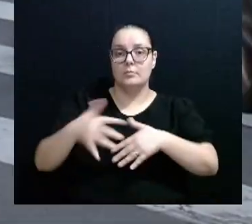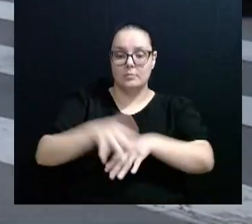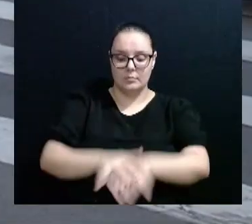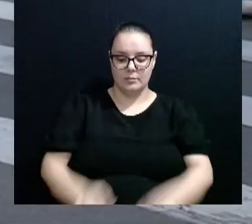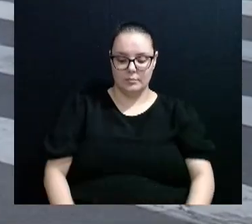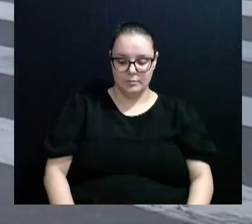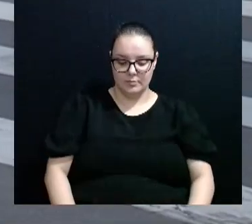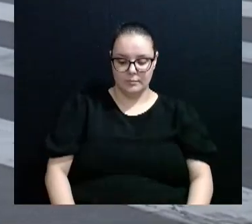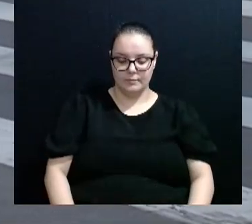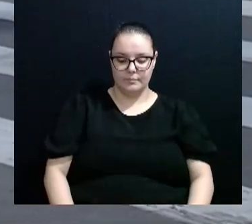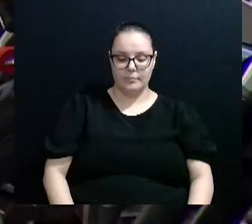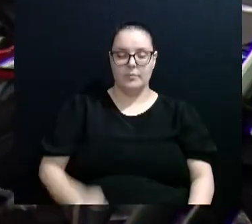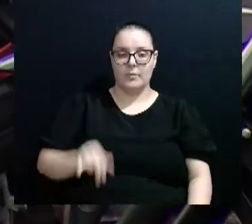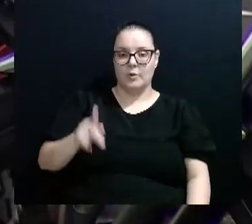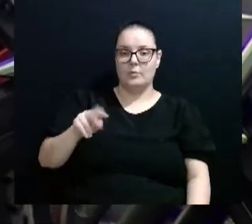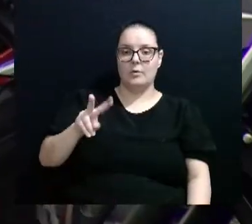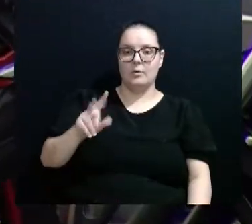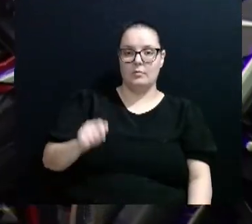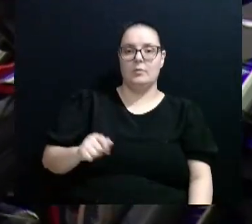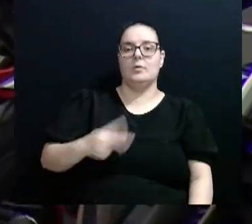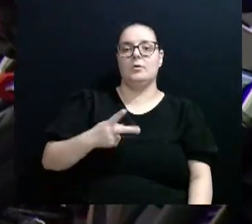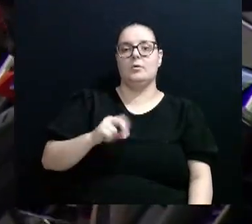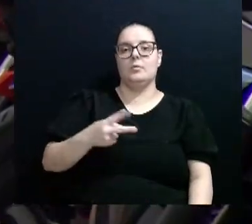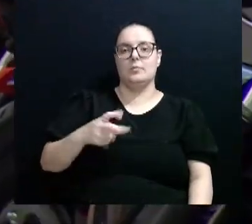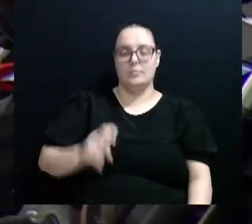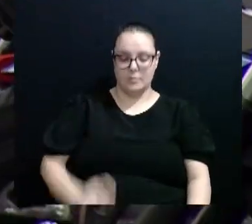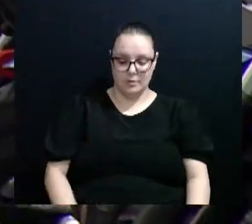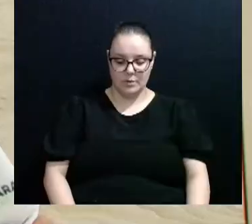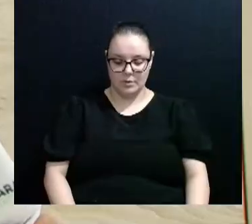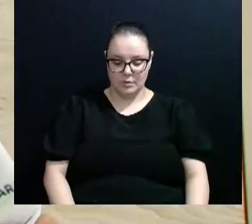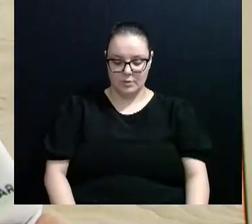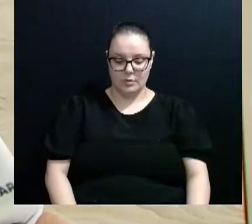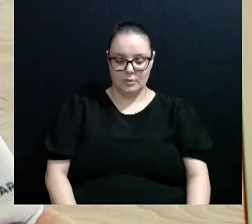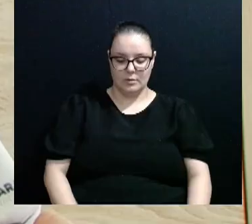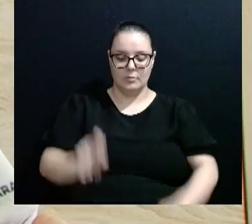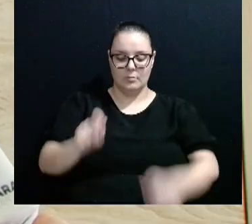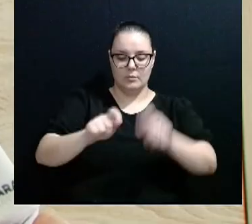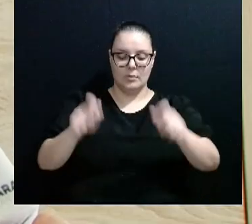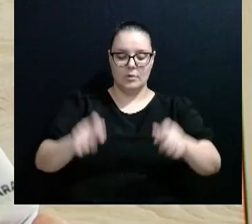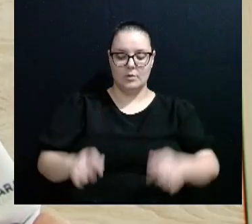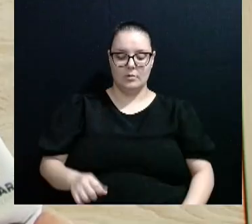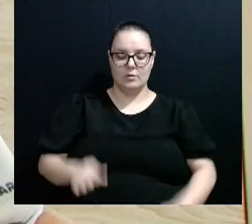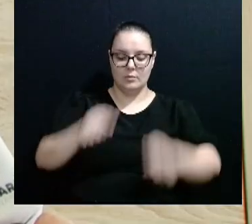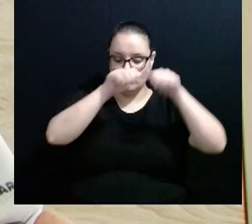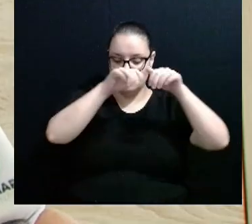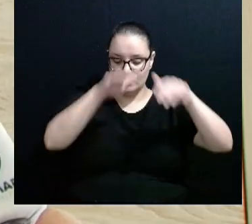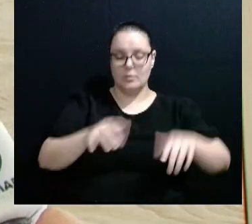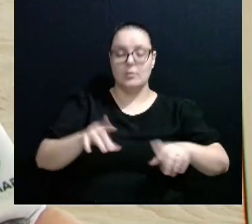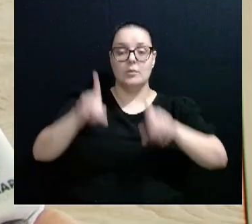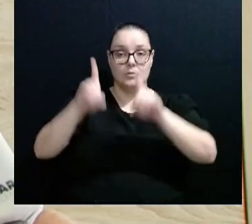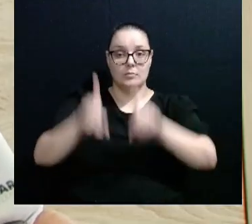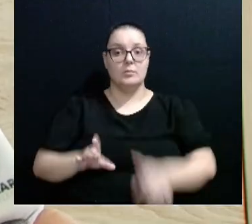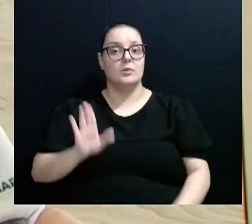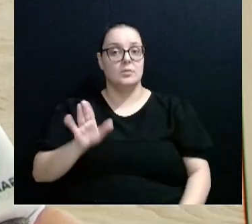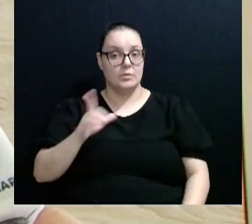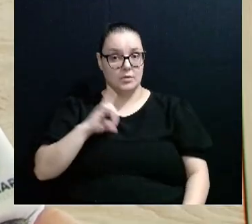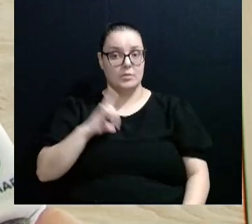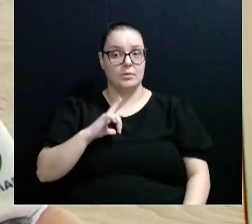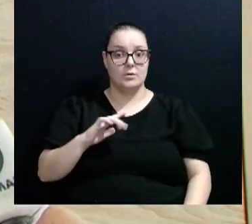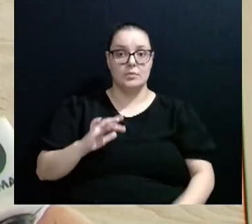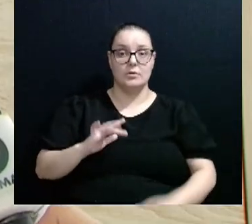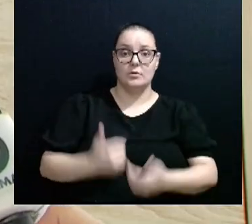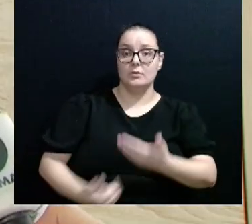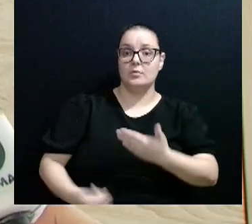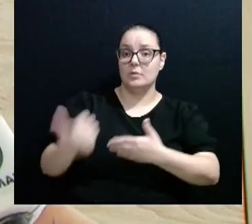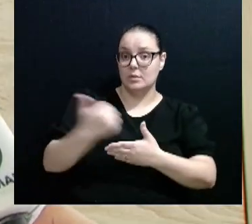de veículos de pessoas com deficiência ou autismo foram cancelados. Os deficientes eles já tinham esse privilégio, entretanto, eles tinham